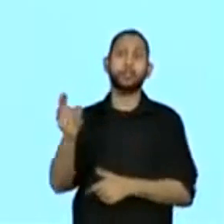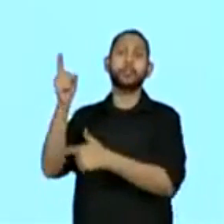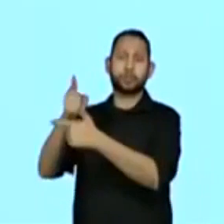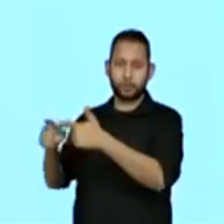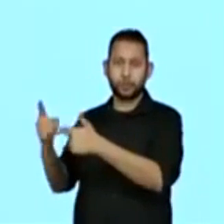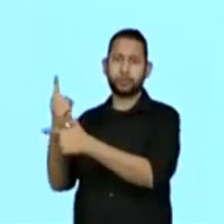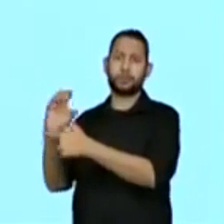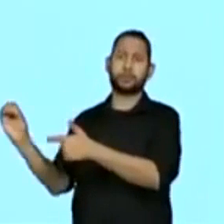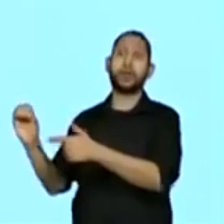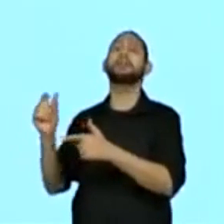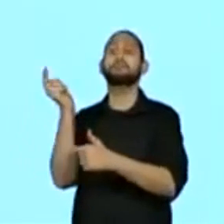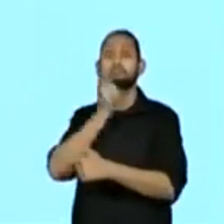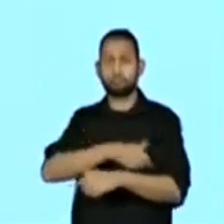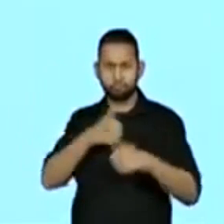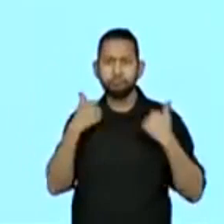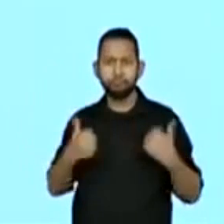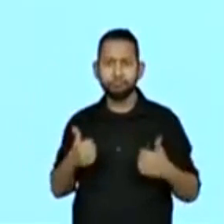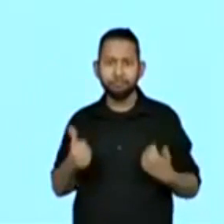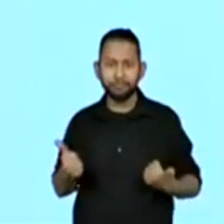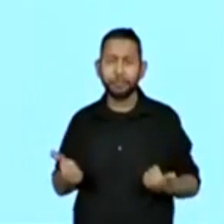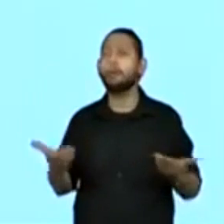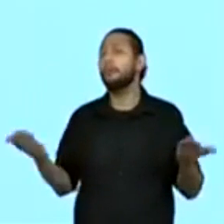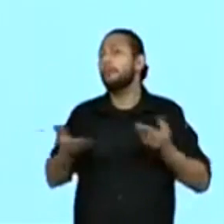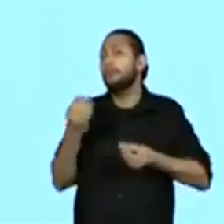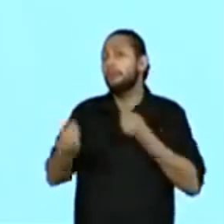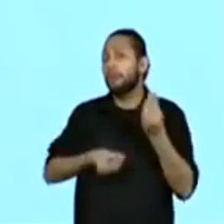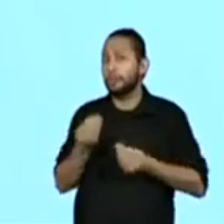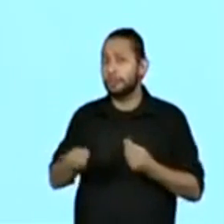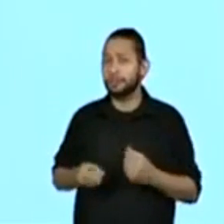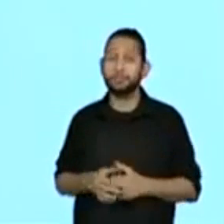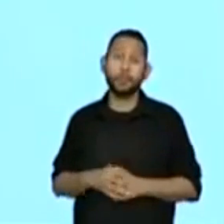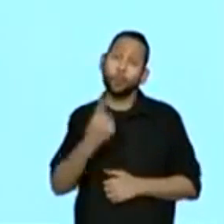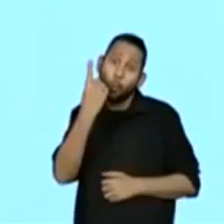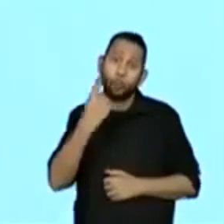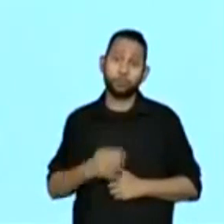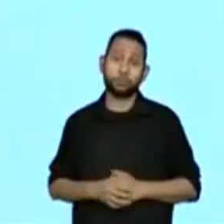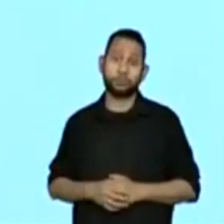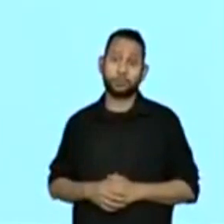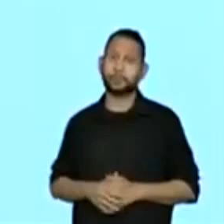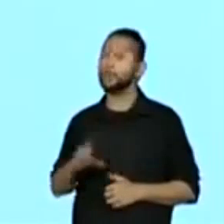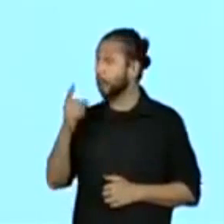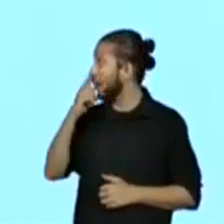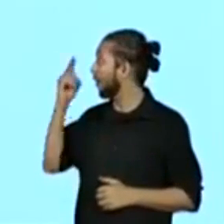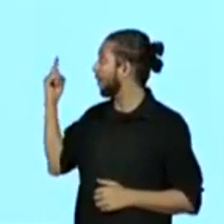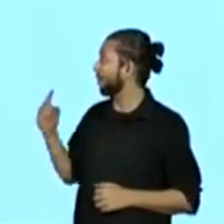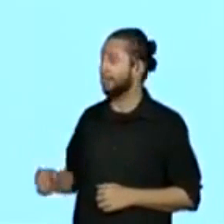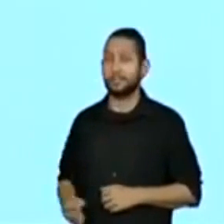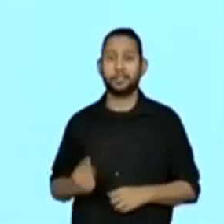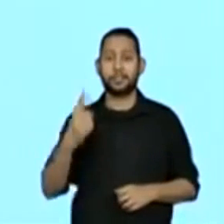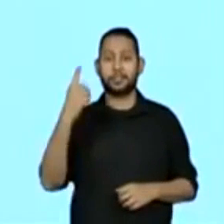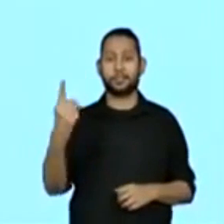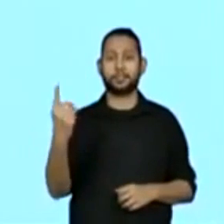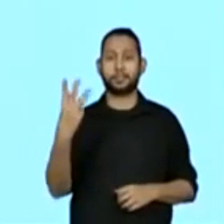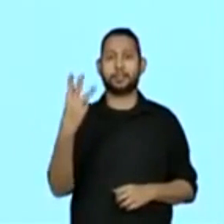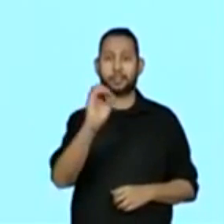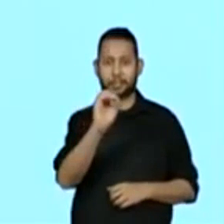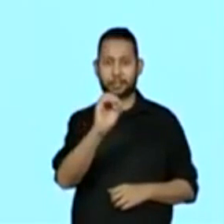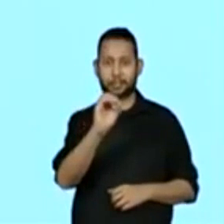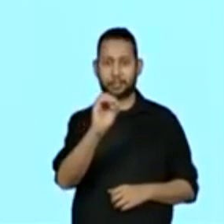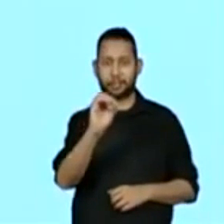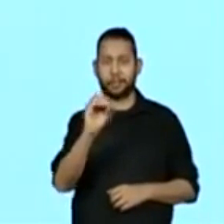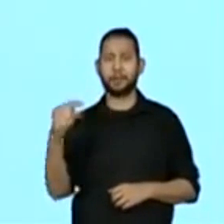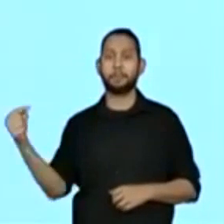fazer a divisão, certo? O que eu vou colocar? 1. Quantas vezes o 100 dá próximo